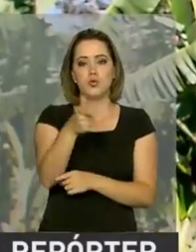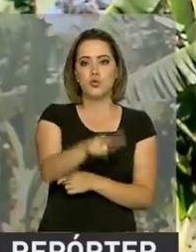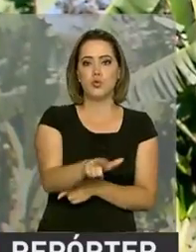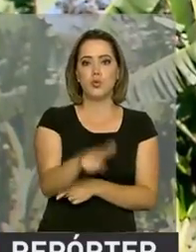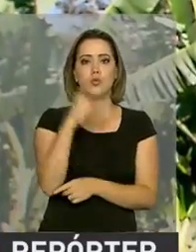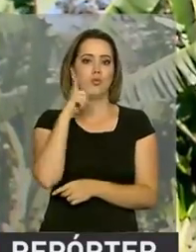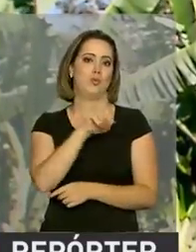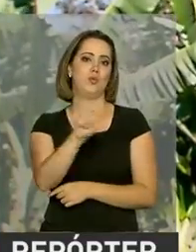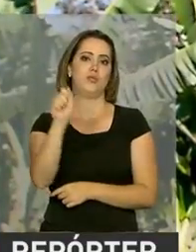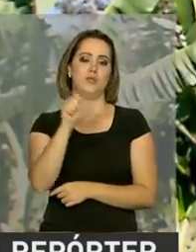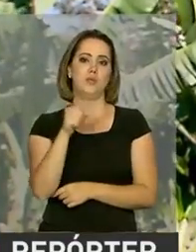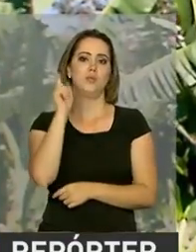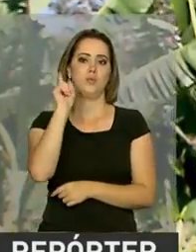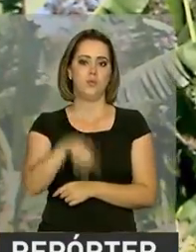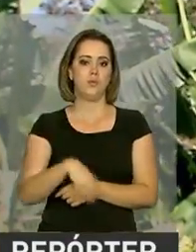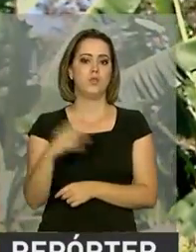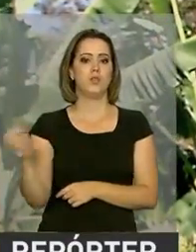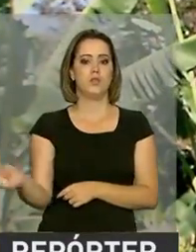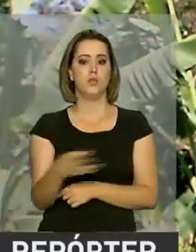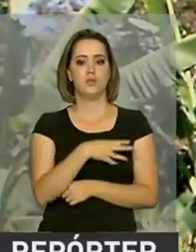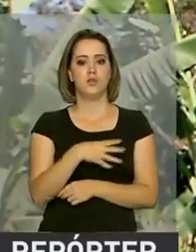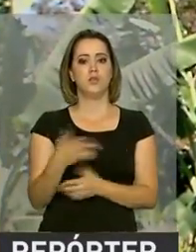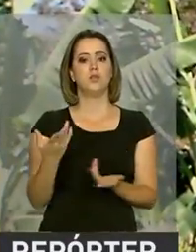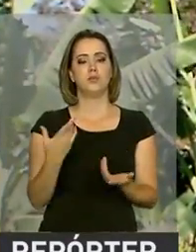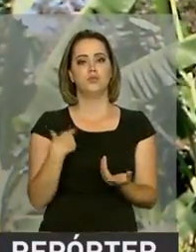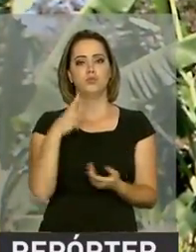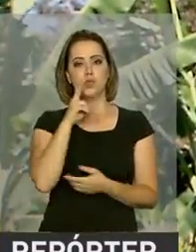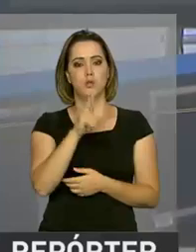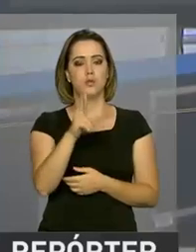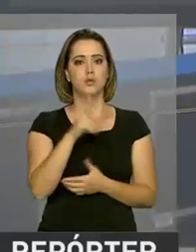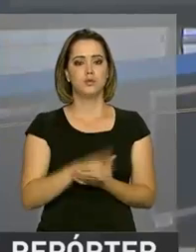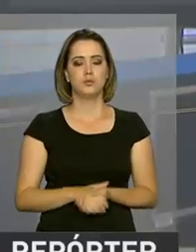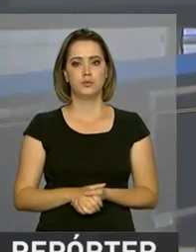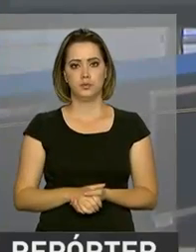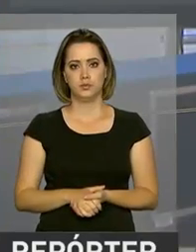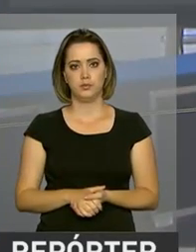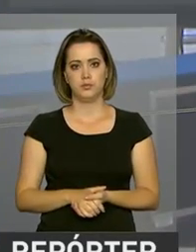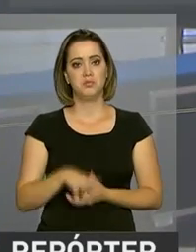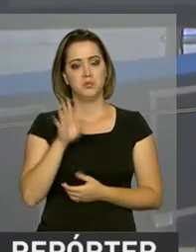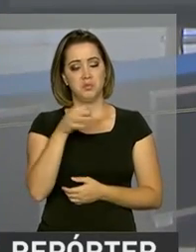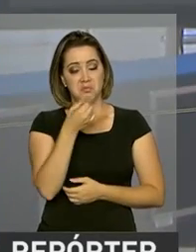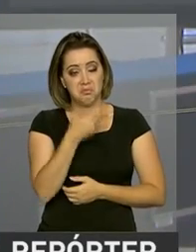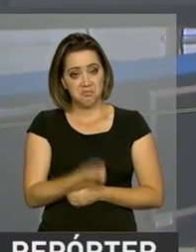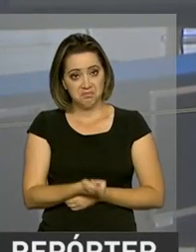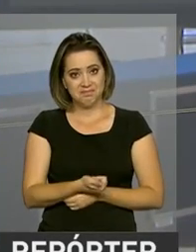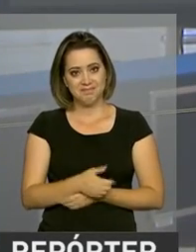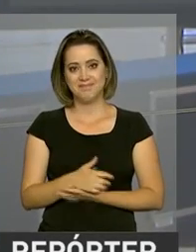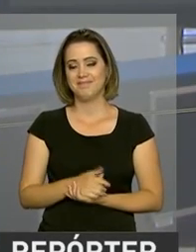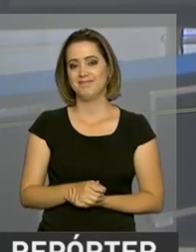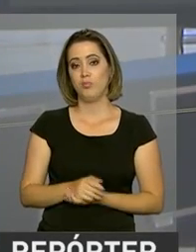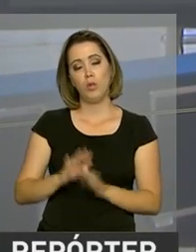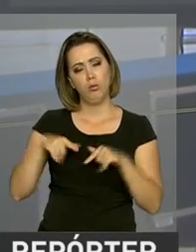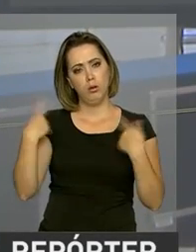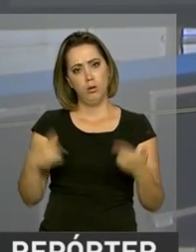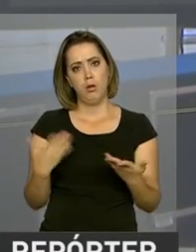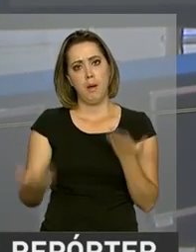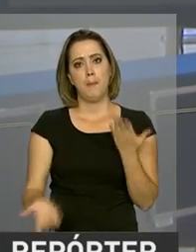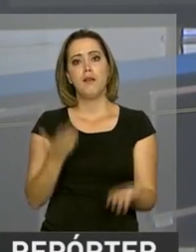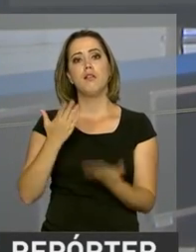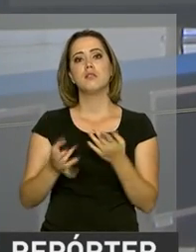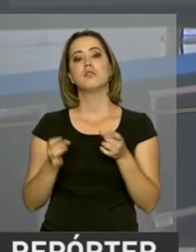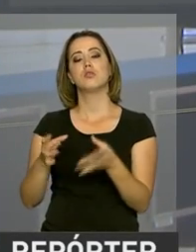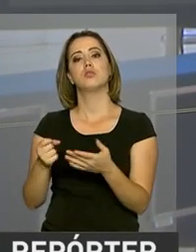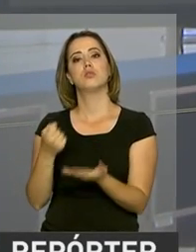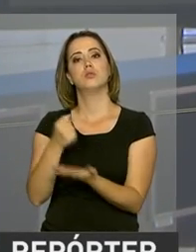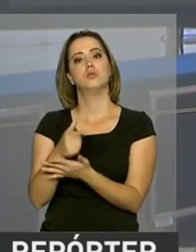produção então é uma nova um novo conceito social inclusive bacana né e a balança comercial na segunda semana